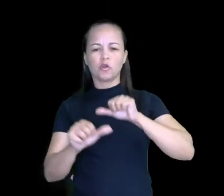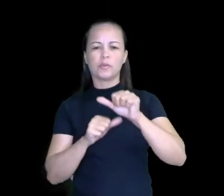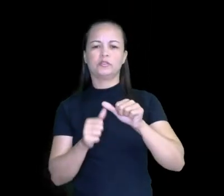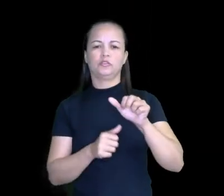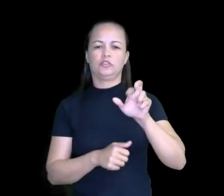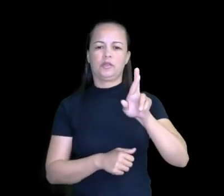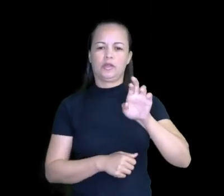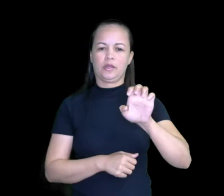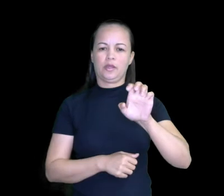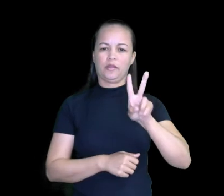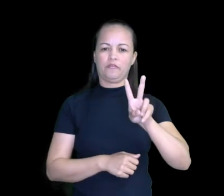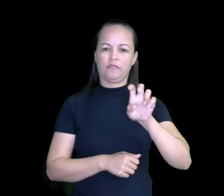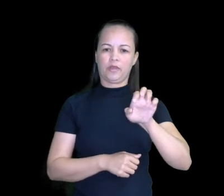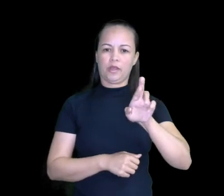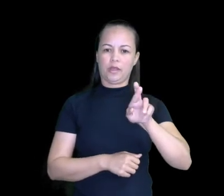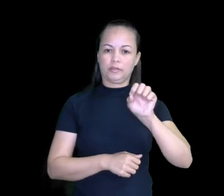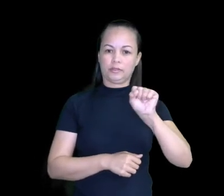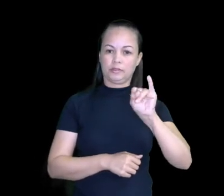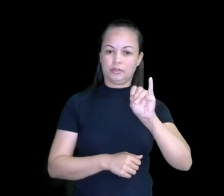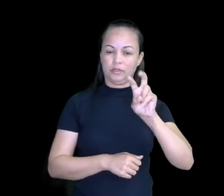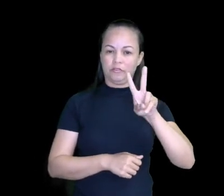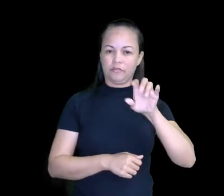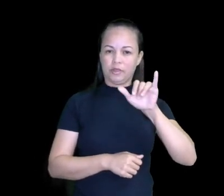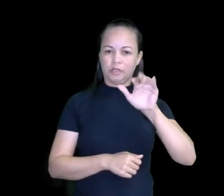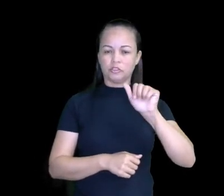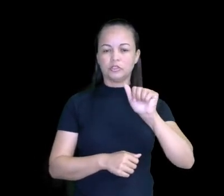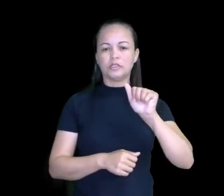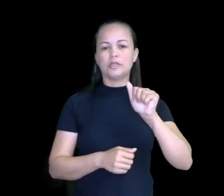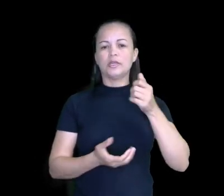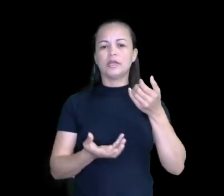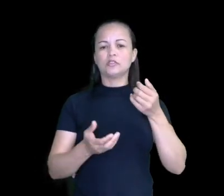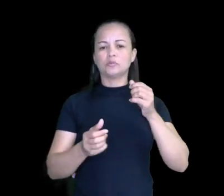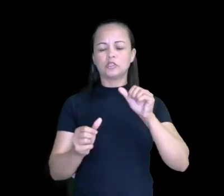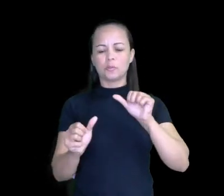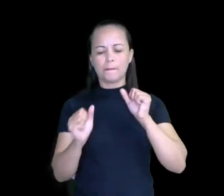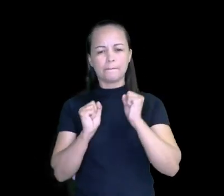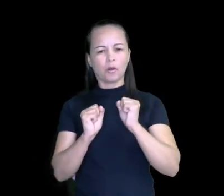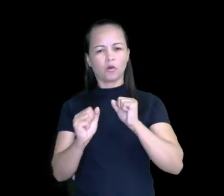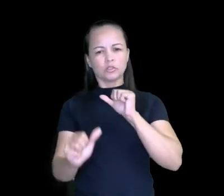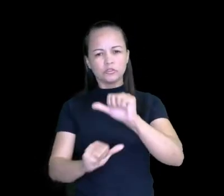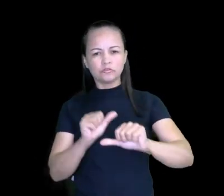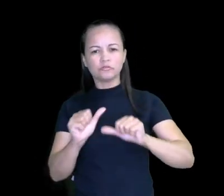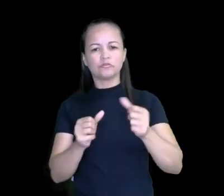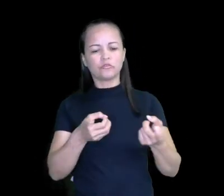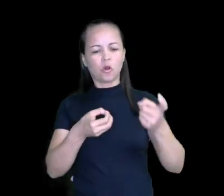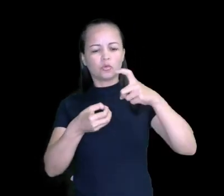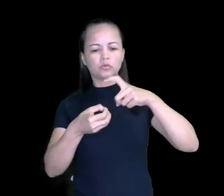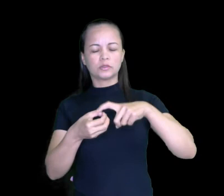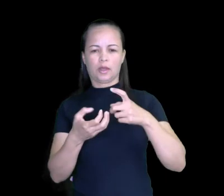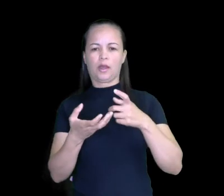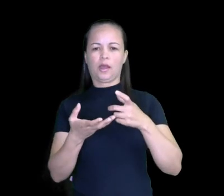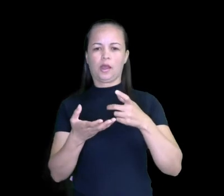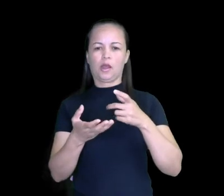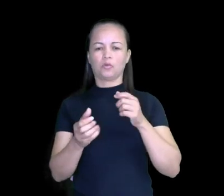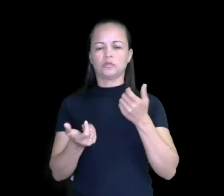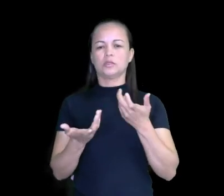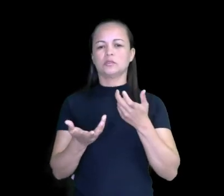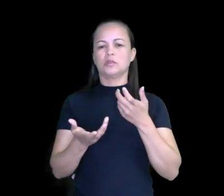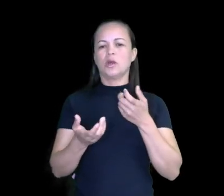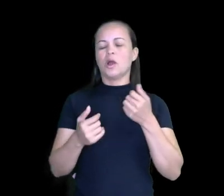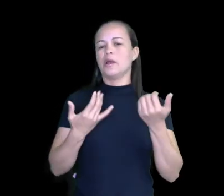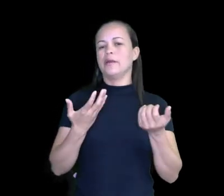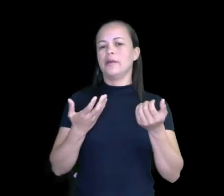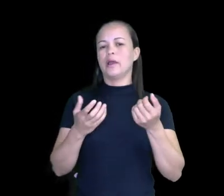Algumas transformações são reversíveis e as substâncias envolvidas podem voltar ao estado inicial, ou seja, antes de ter